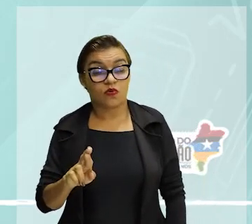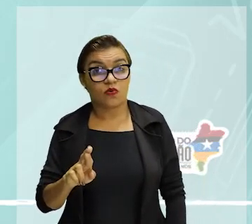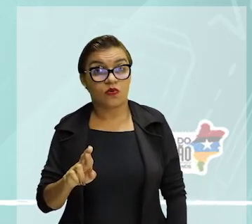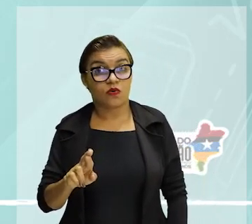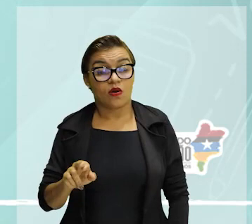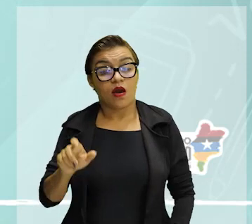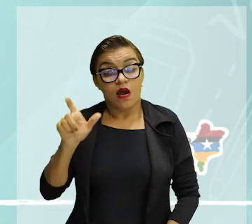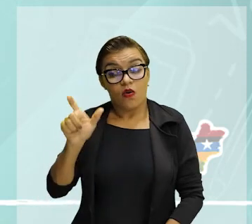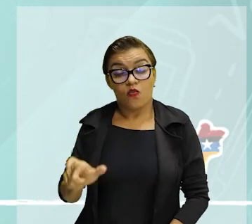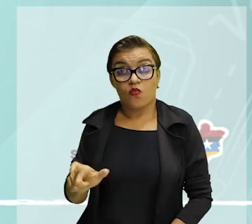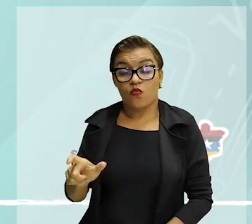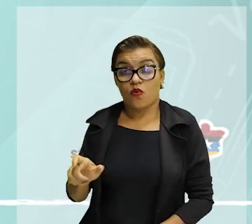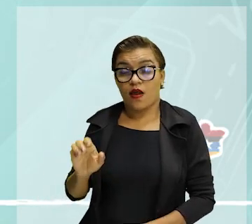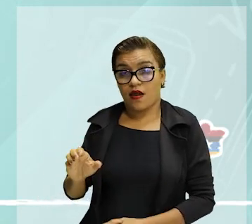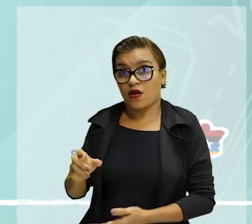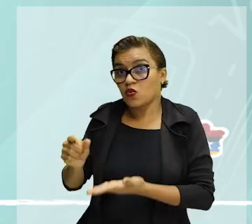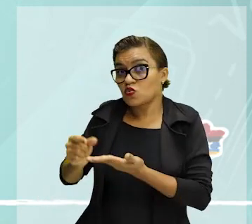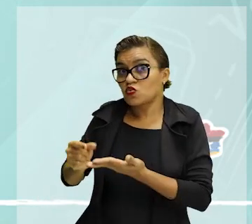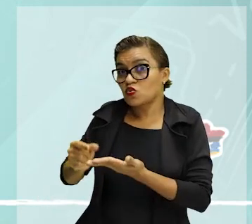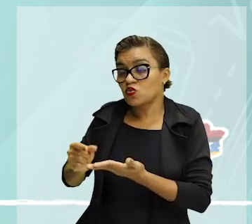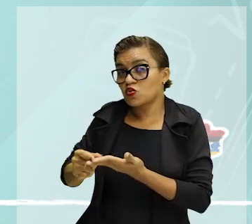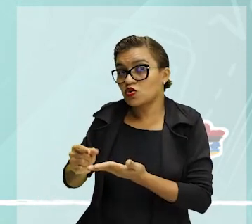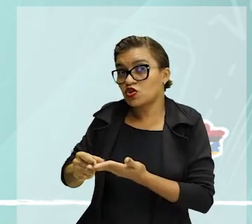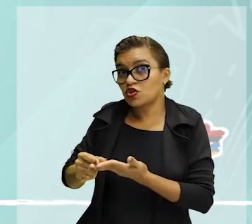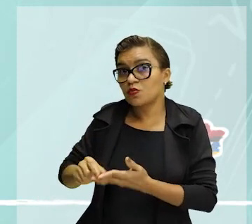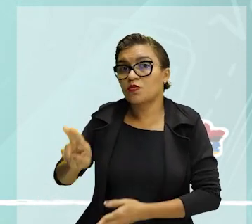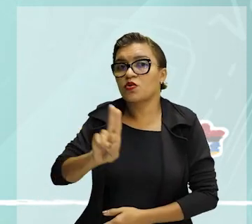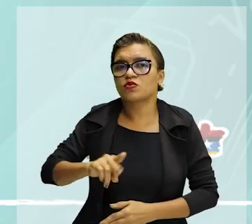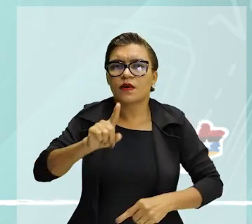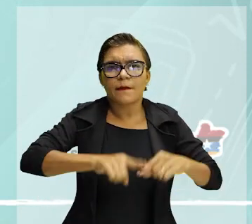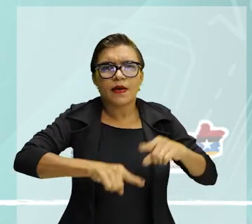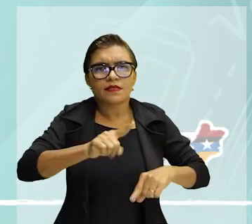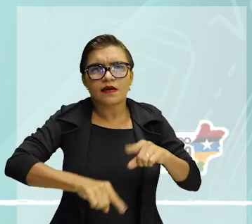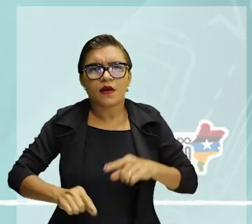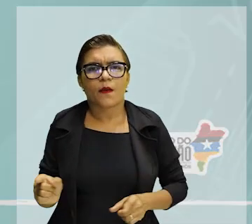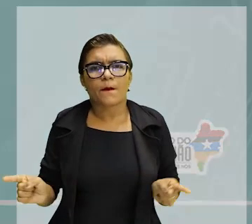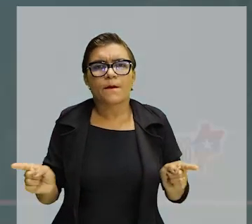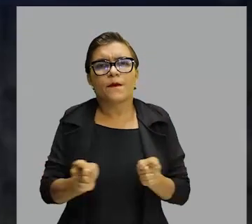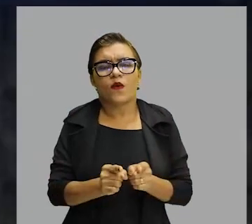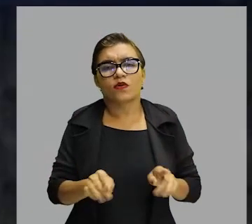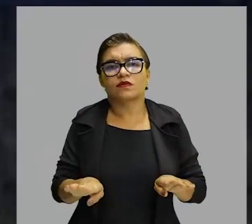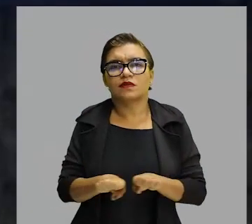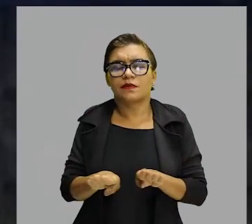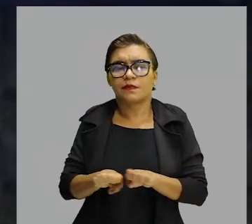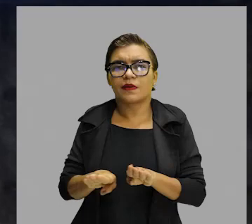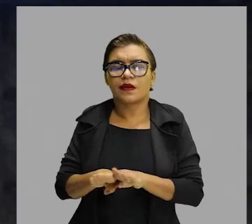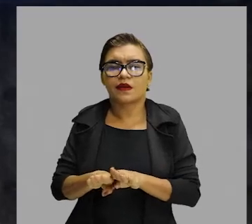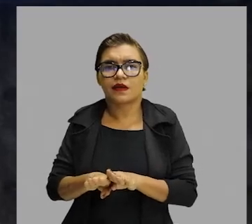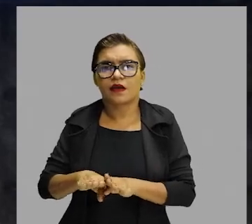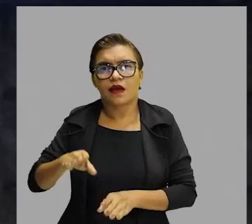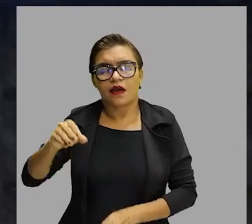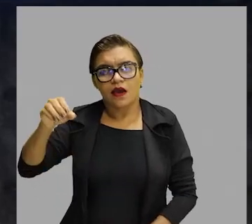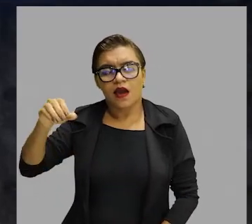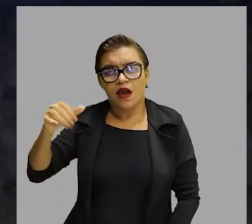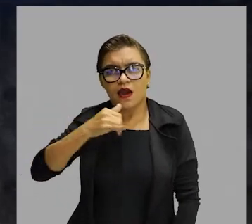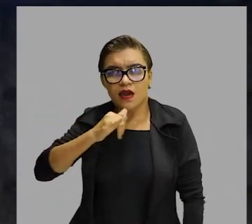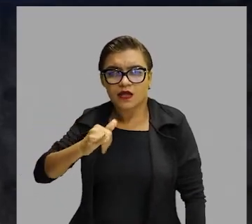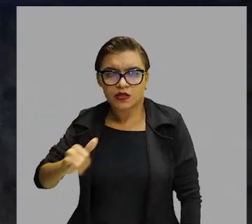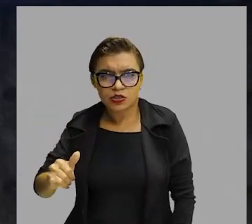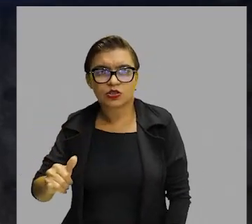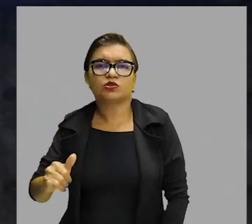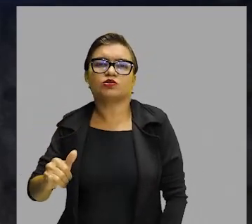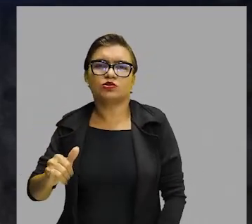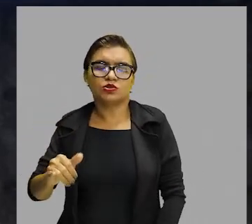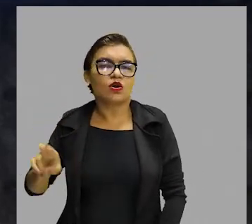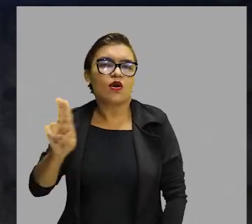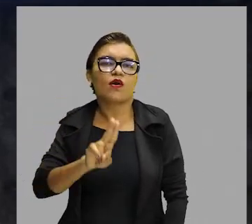pouco material e consomem uma quantidade bem reduzida de energia. Então, aqui nós temos um exemplo de um chip, certo? Perceba que o chip ele é